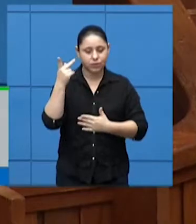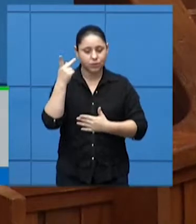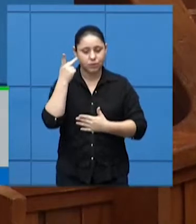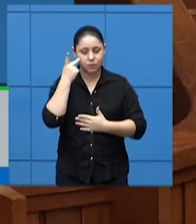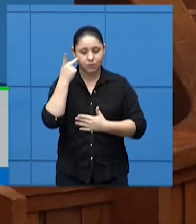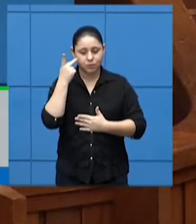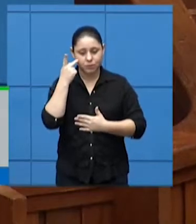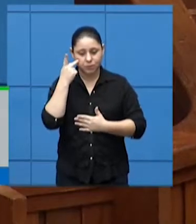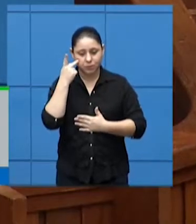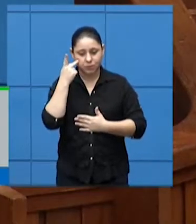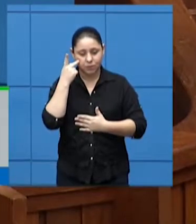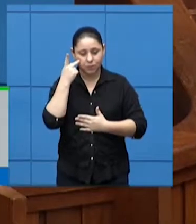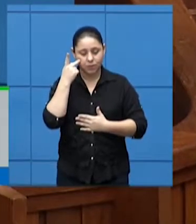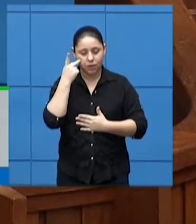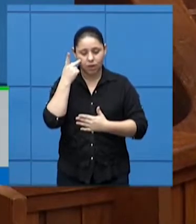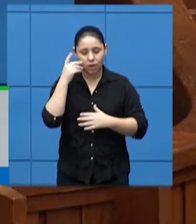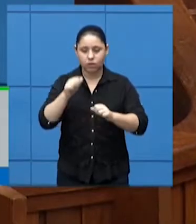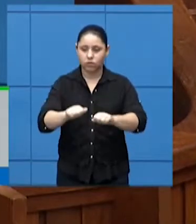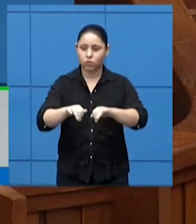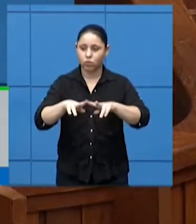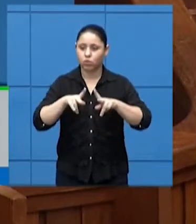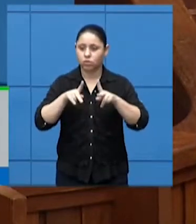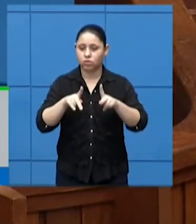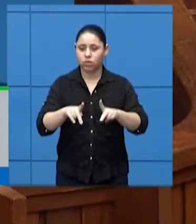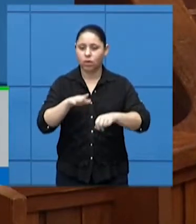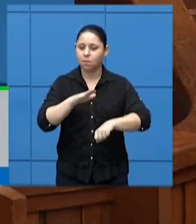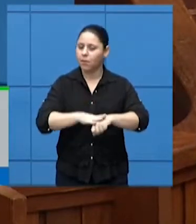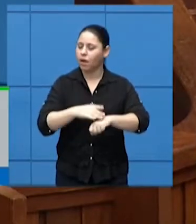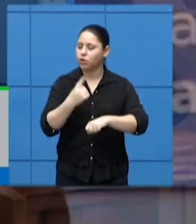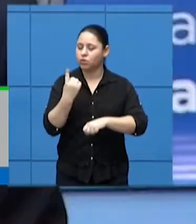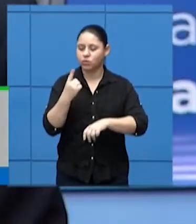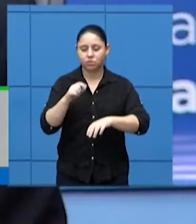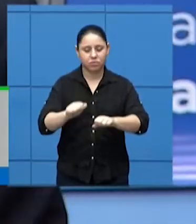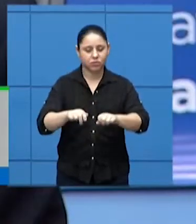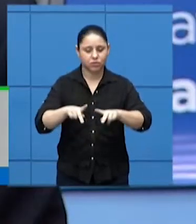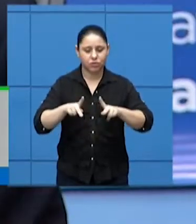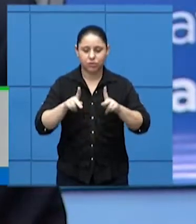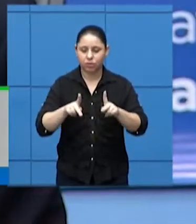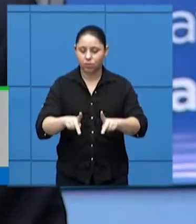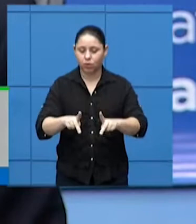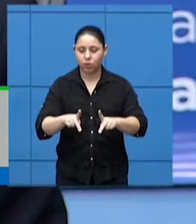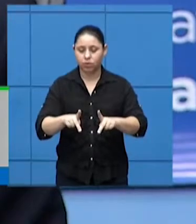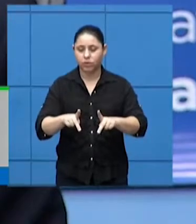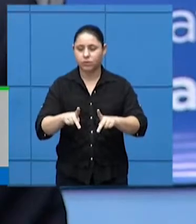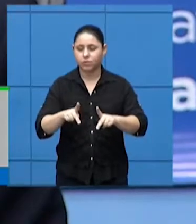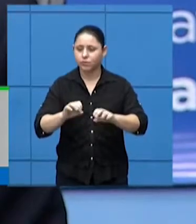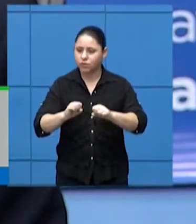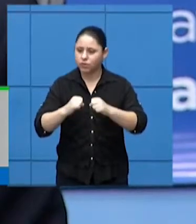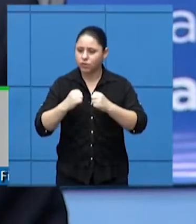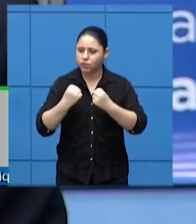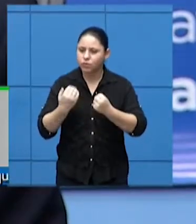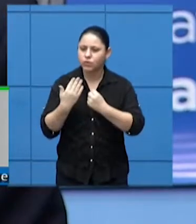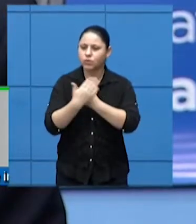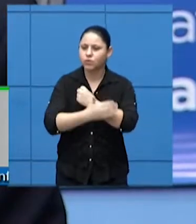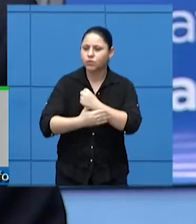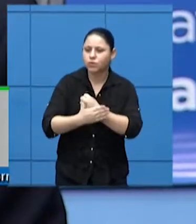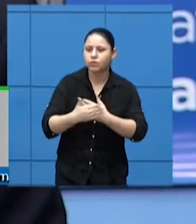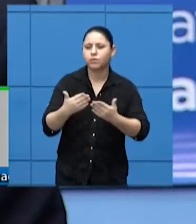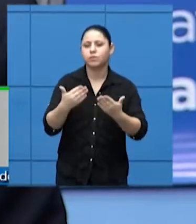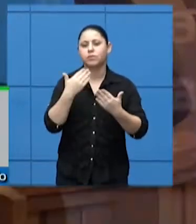pela condução dessa audiência pública, mais uma audiência pública em favor das reivindicações das